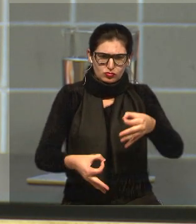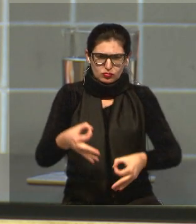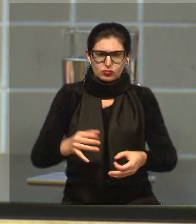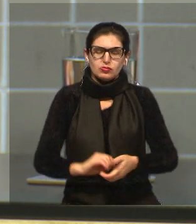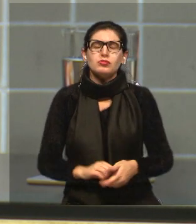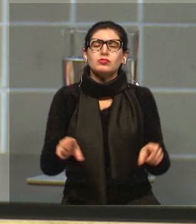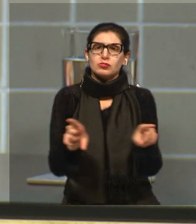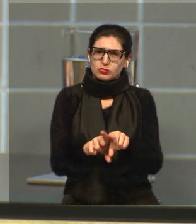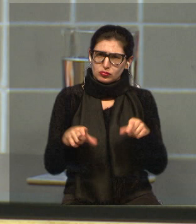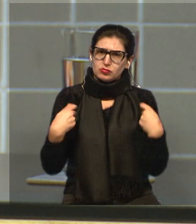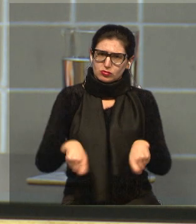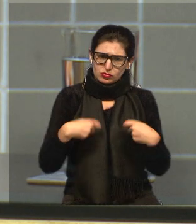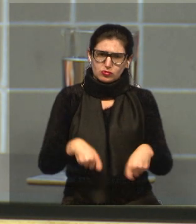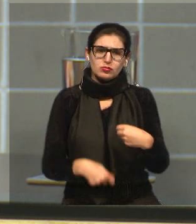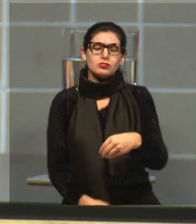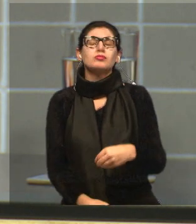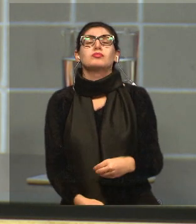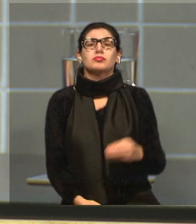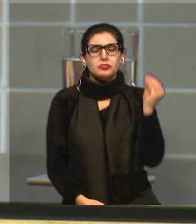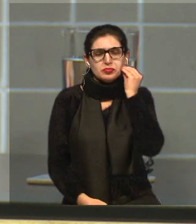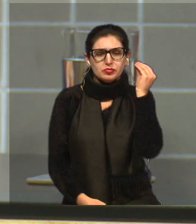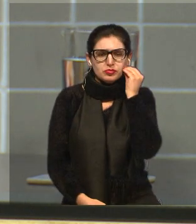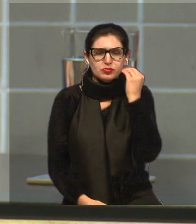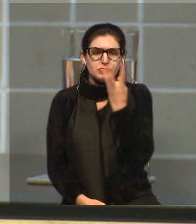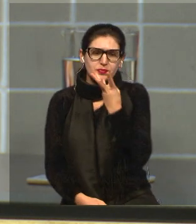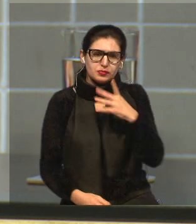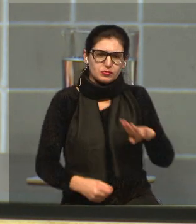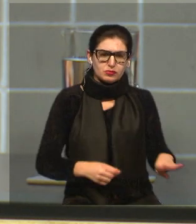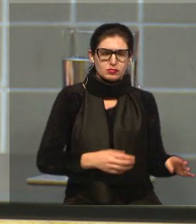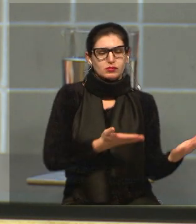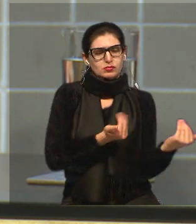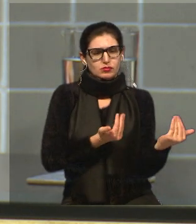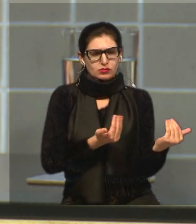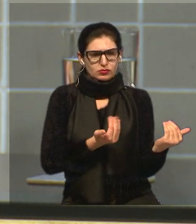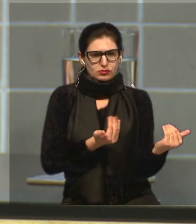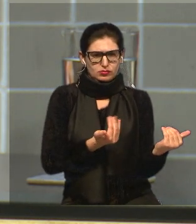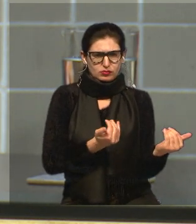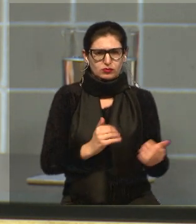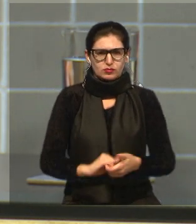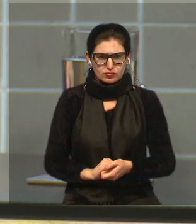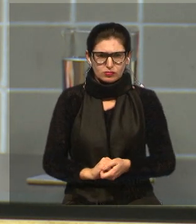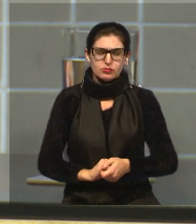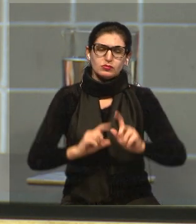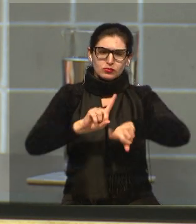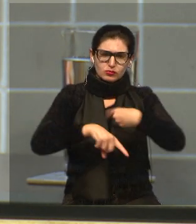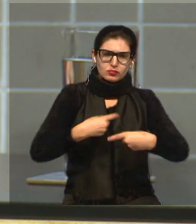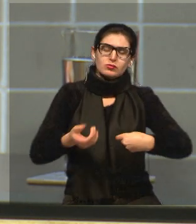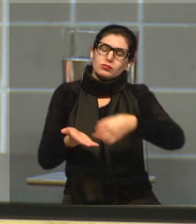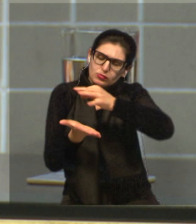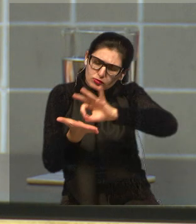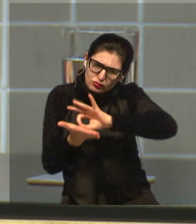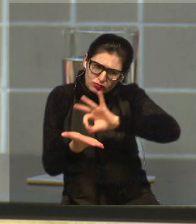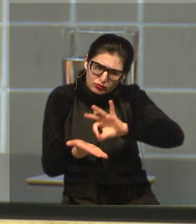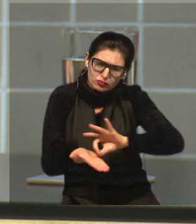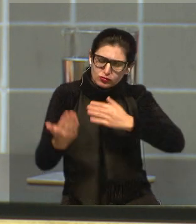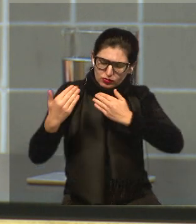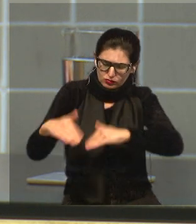com trabalho com criança e adolescente, após serem submetidos a uma prova escrita e